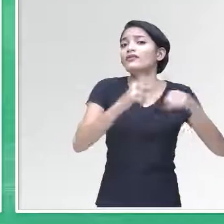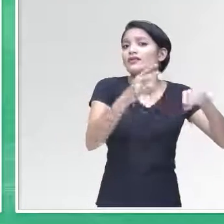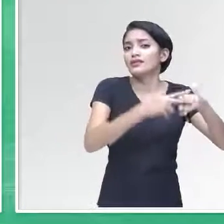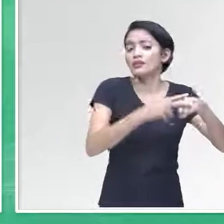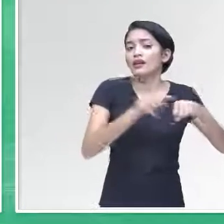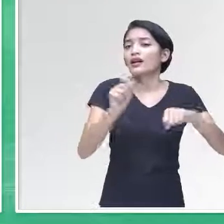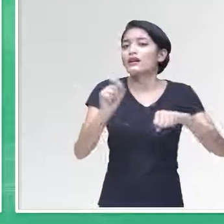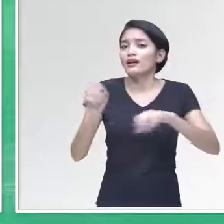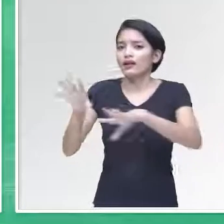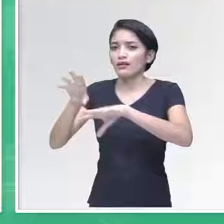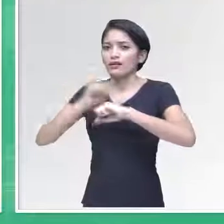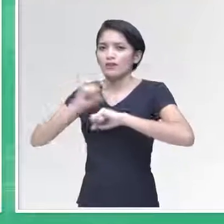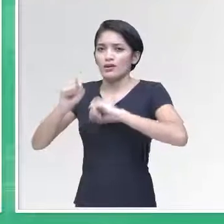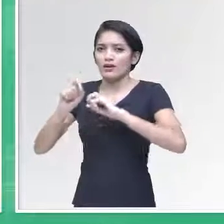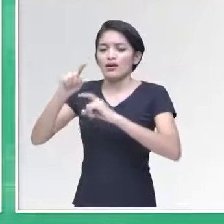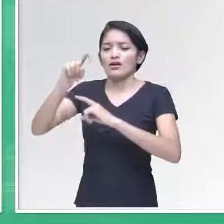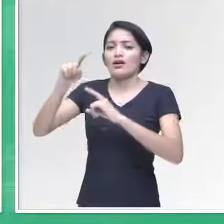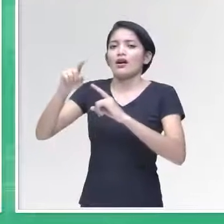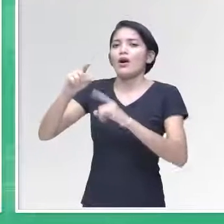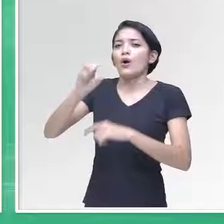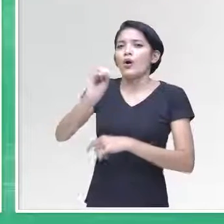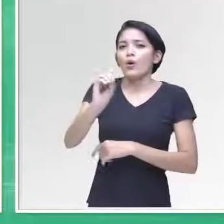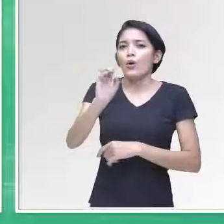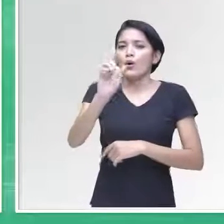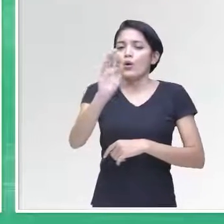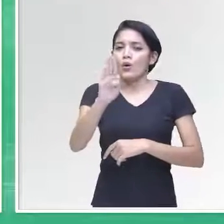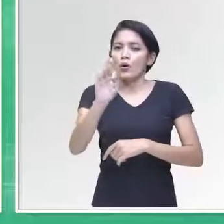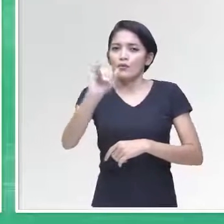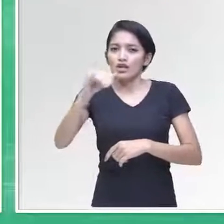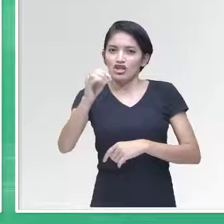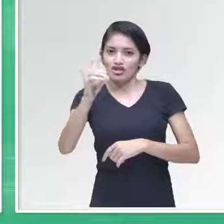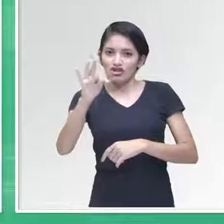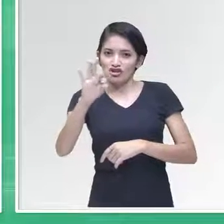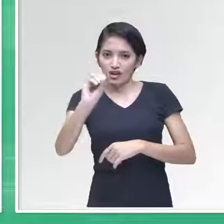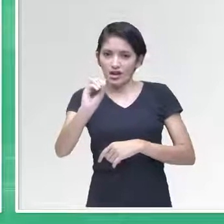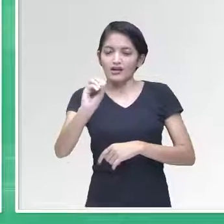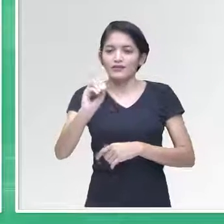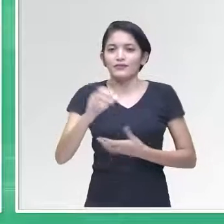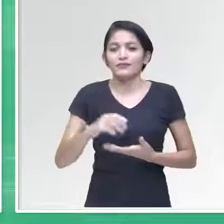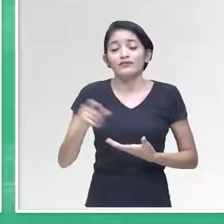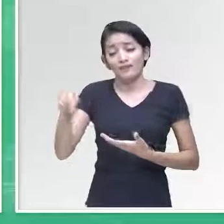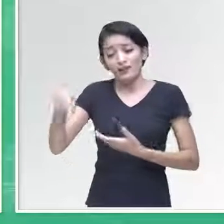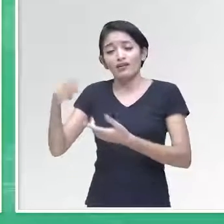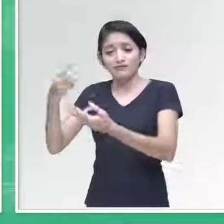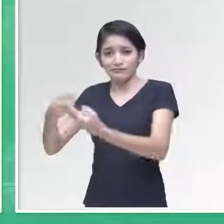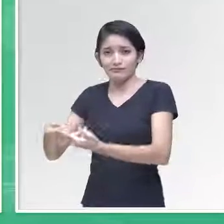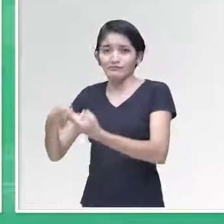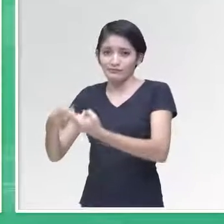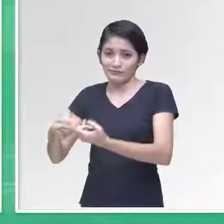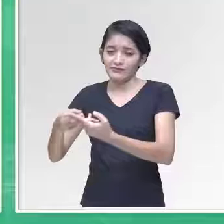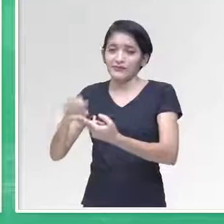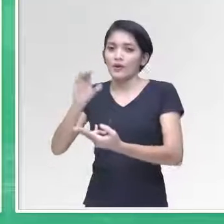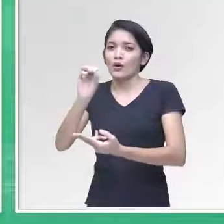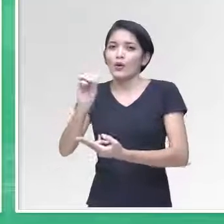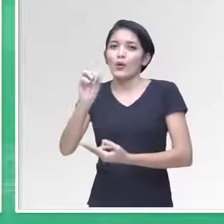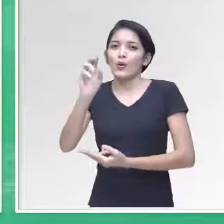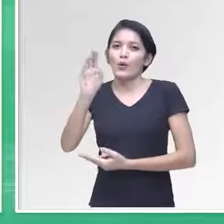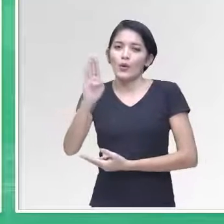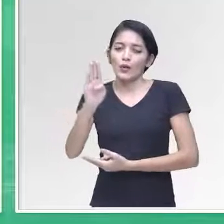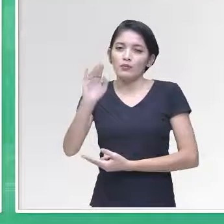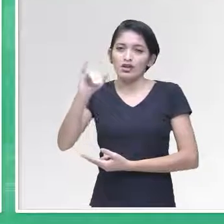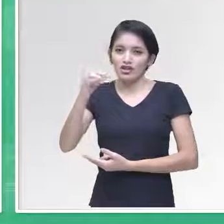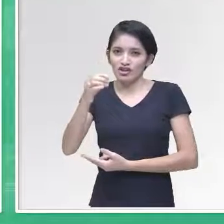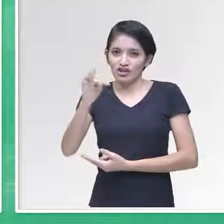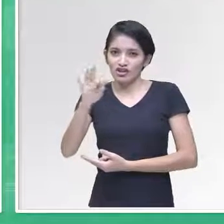sofre? O objeto. Né? Quem é que, não é bem sofre que ele fala, né? Quem é que é o paciente? É o objeto. Então, vocês